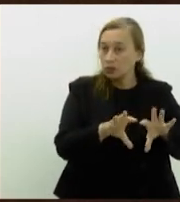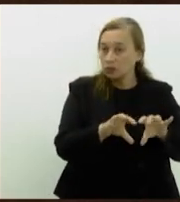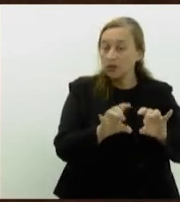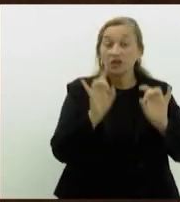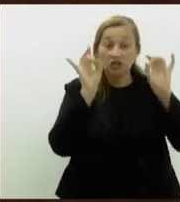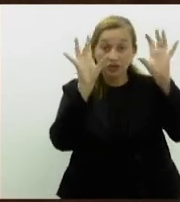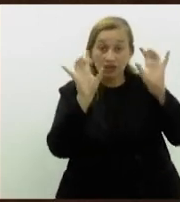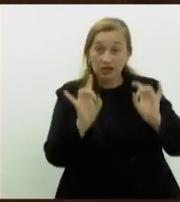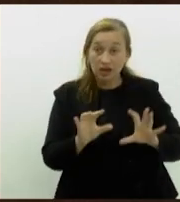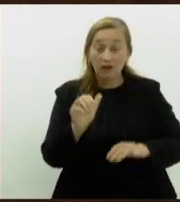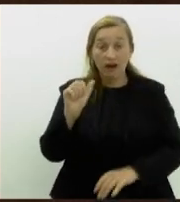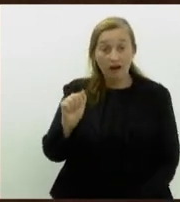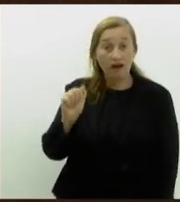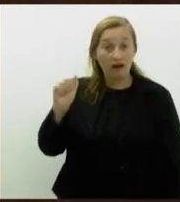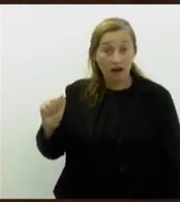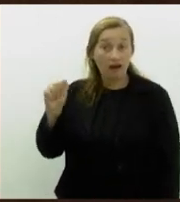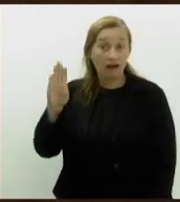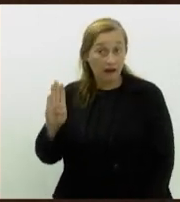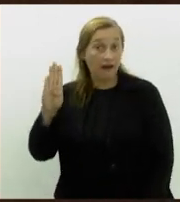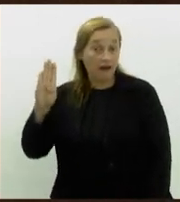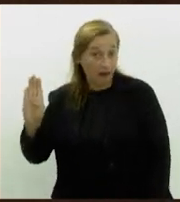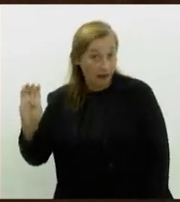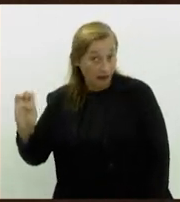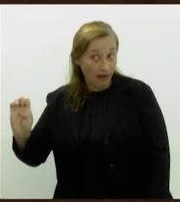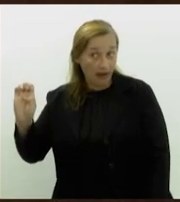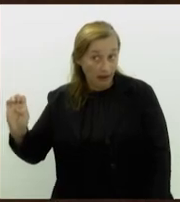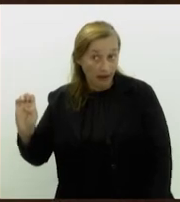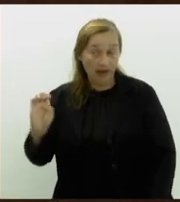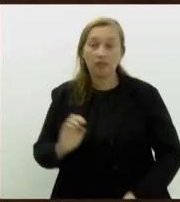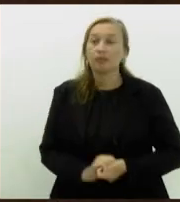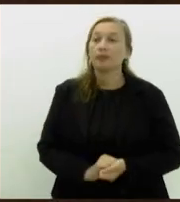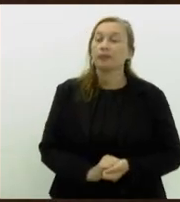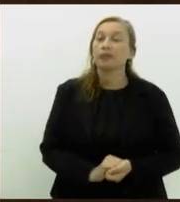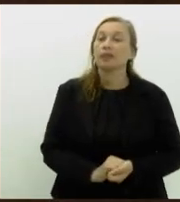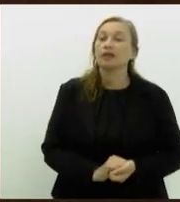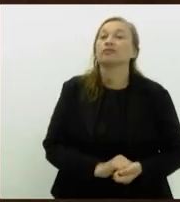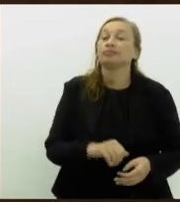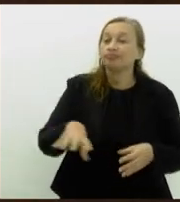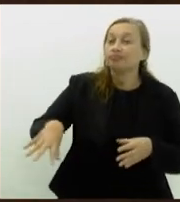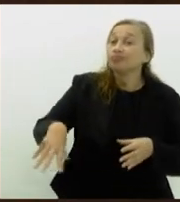AAEE, agente de apoio à educação especial, seja